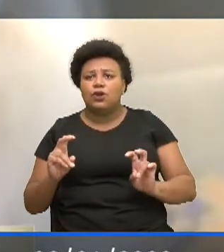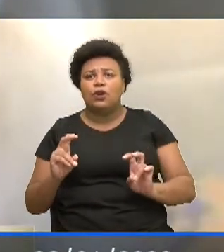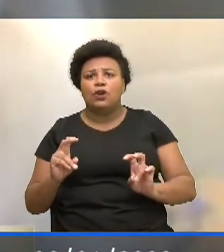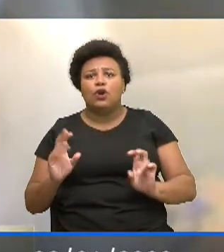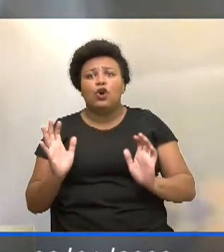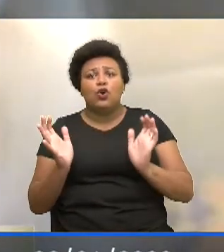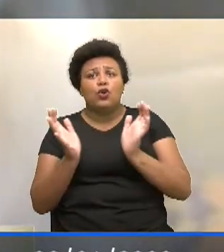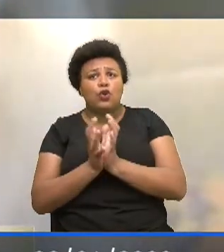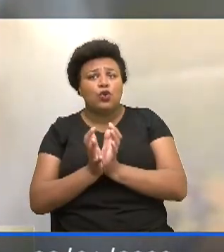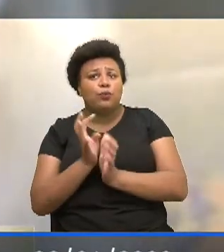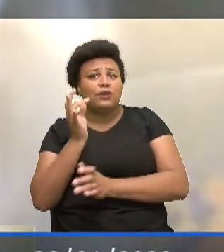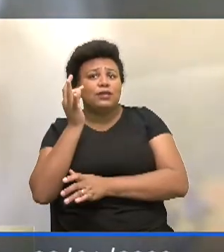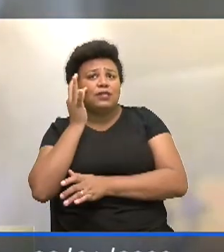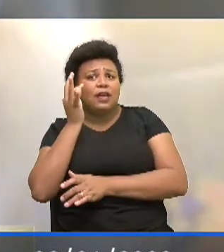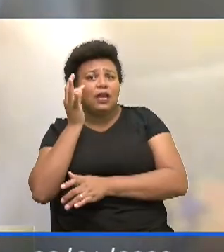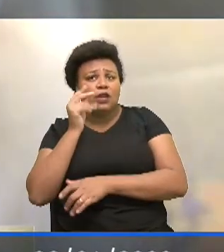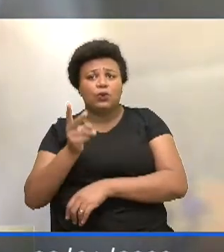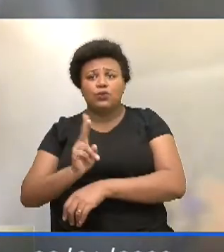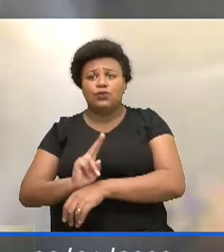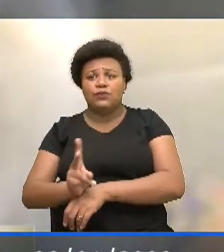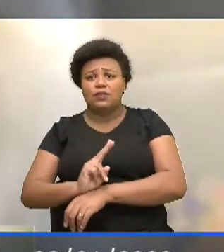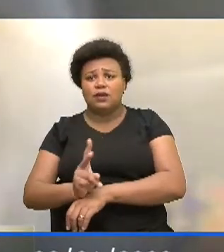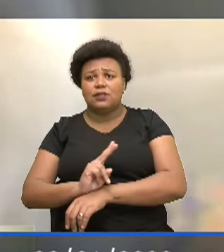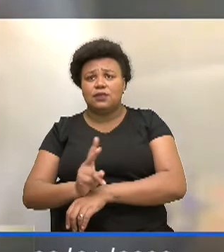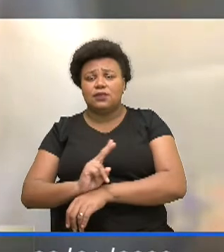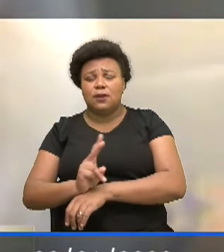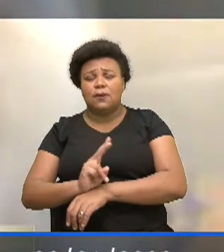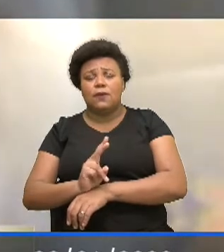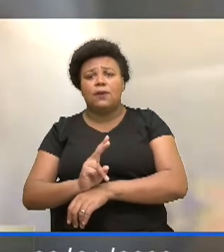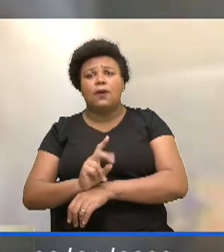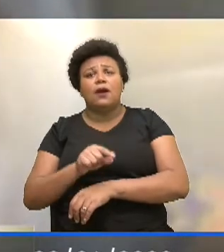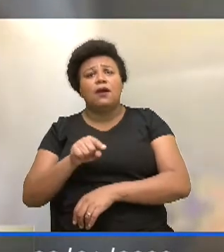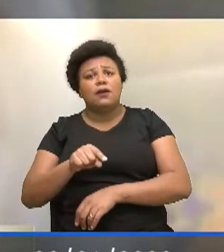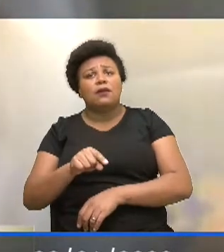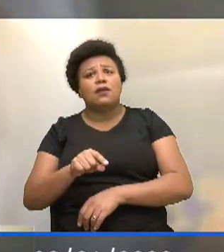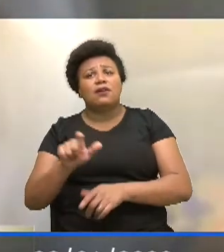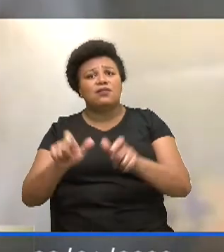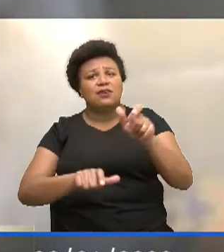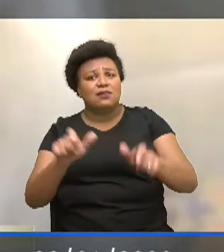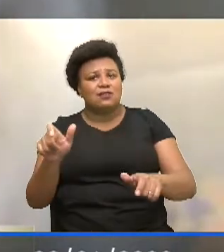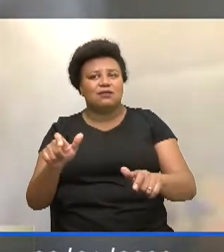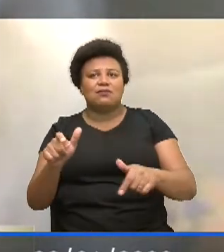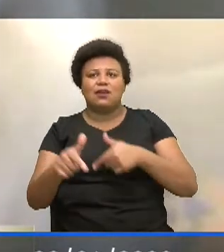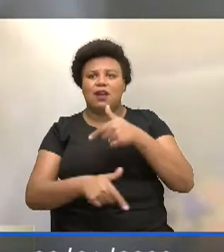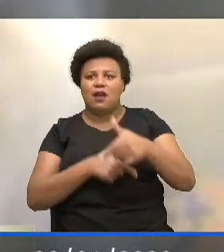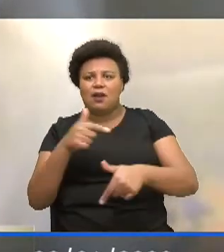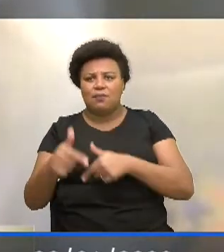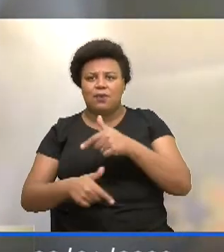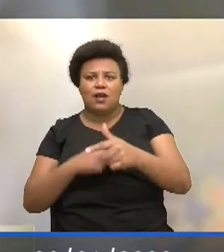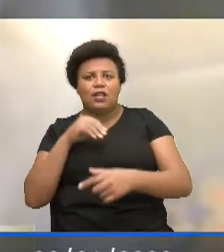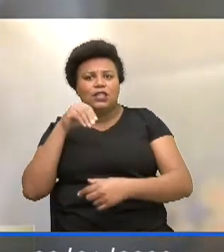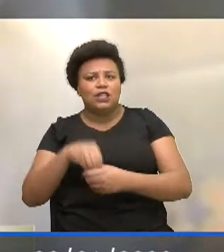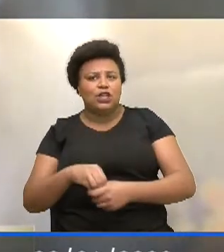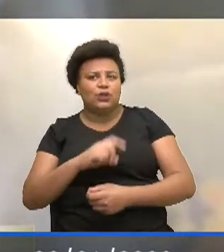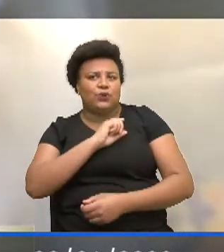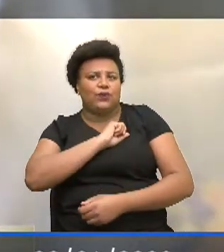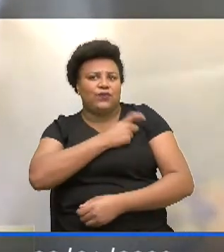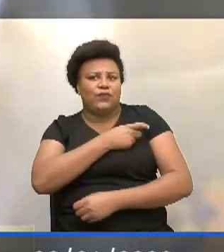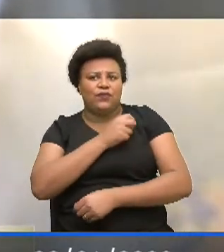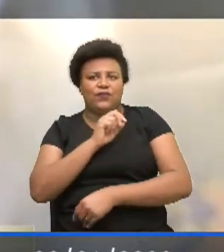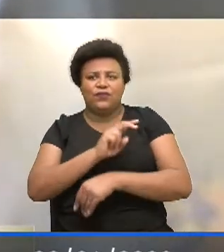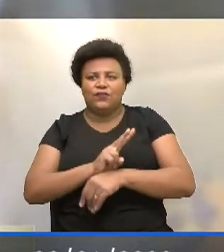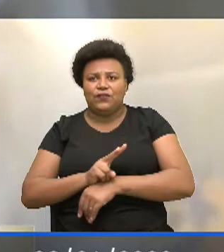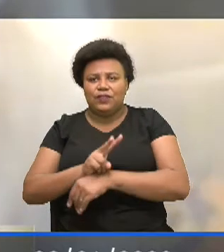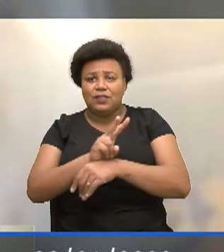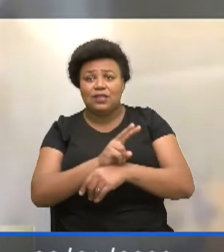corpo técnico da fiscalização. Para que esse nosso pessoal que trabalha diretamente na fiscalização, tanto da